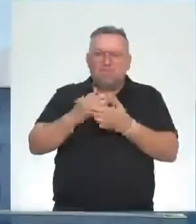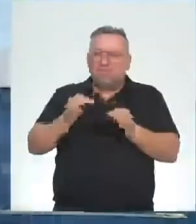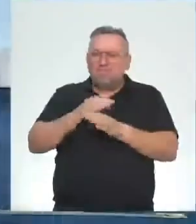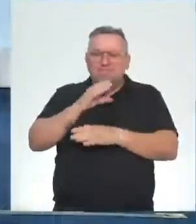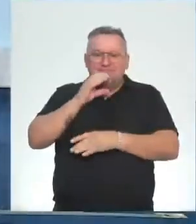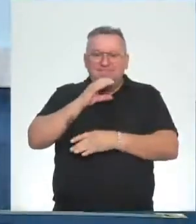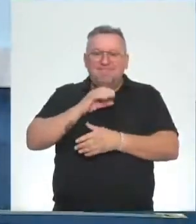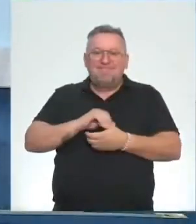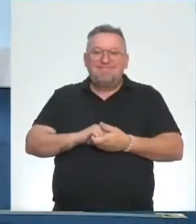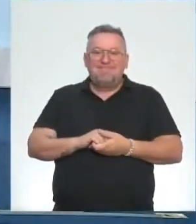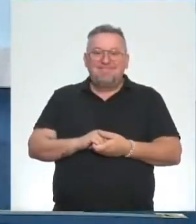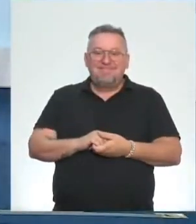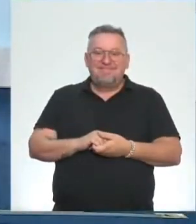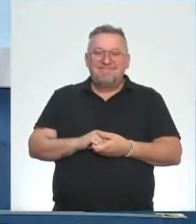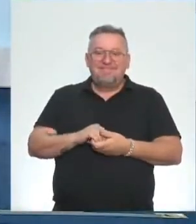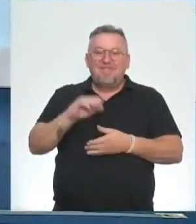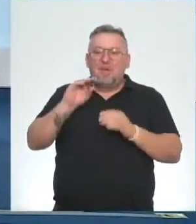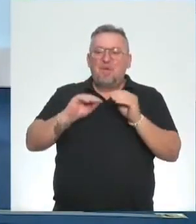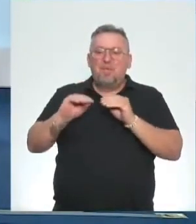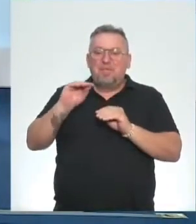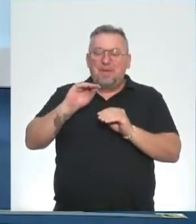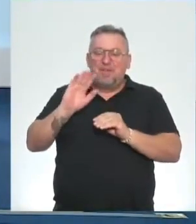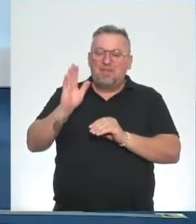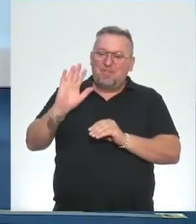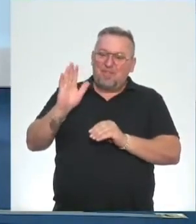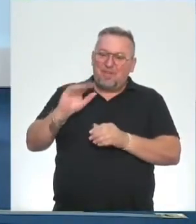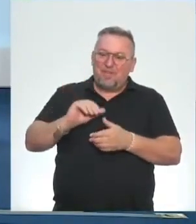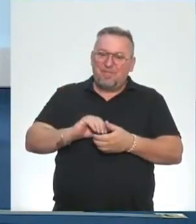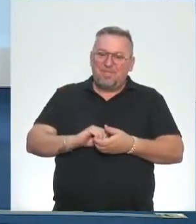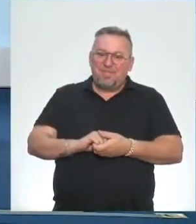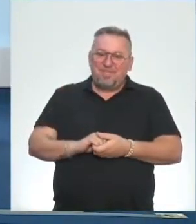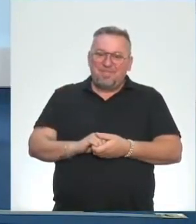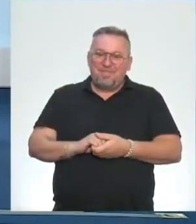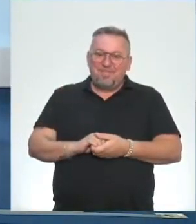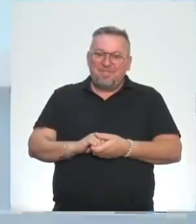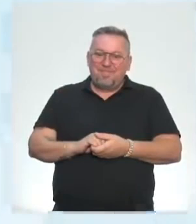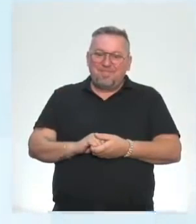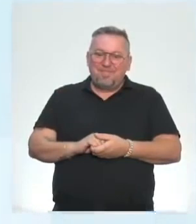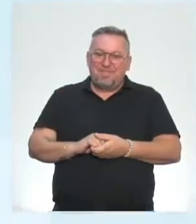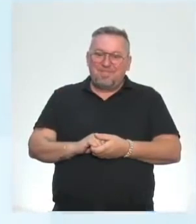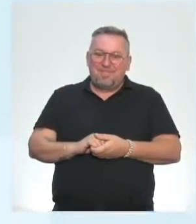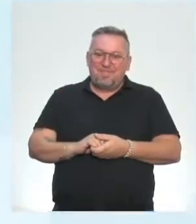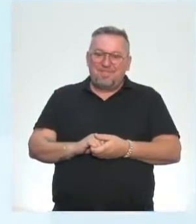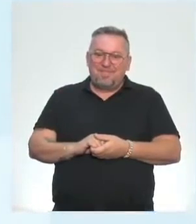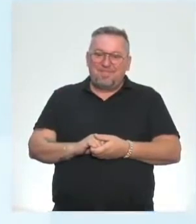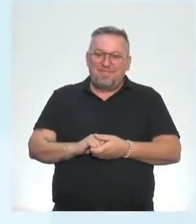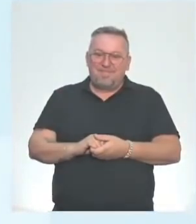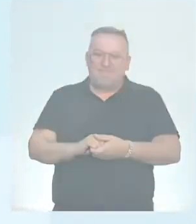rapidinho. Continuamos. Um beijo, semana. pessoal, e Tchau. até a próxima. Obrigada, sim. Gostei.